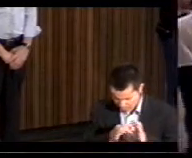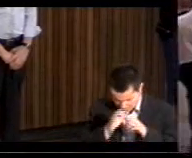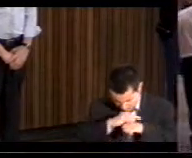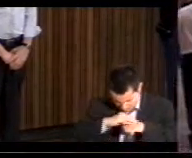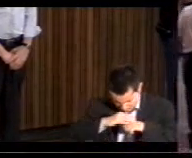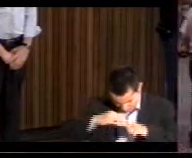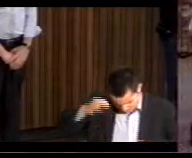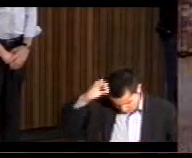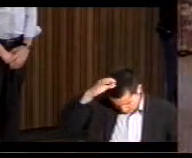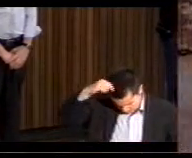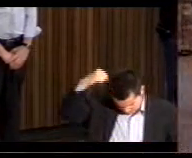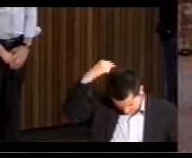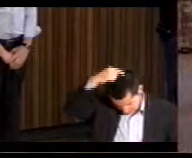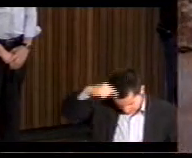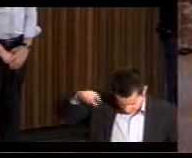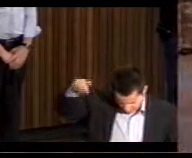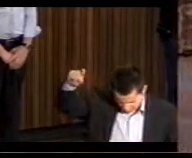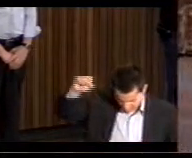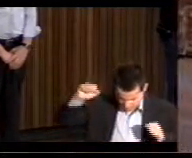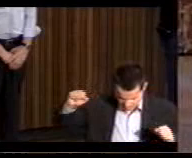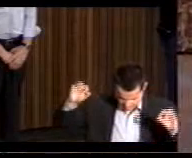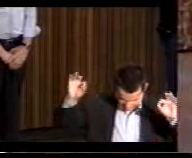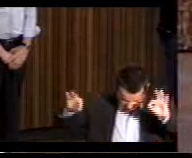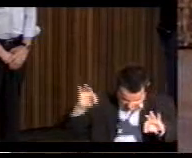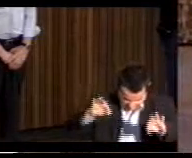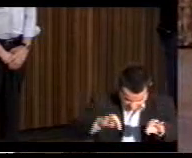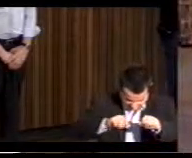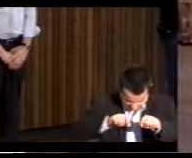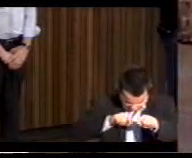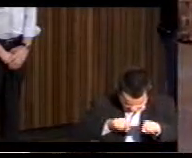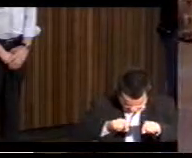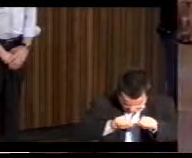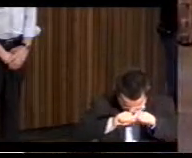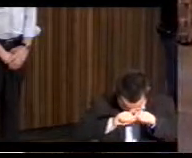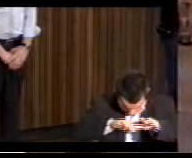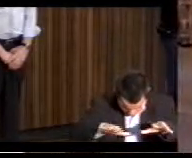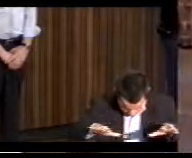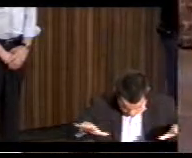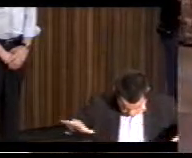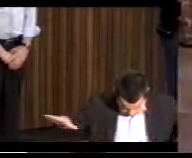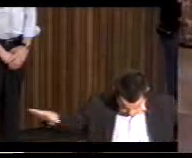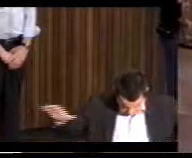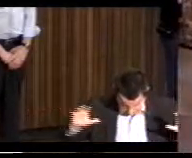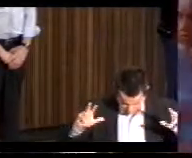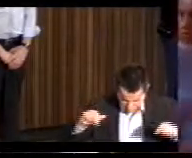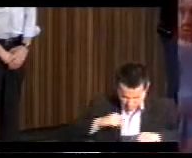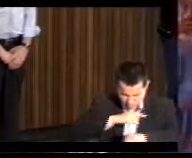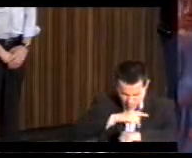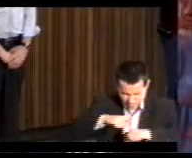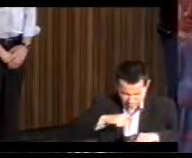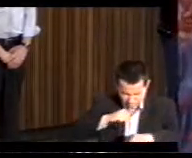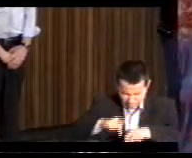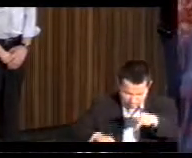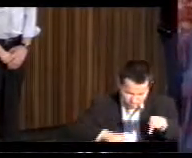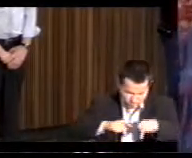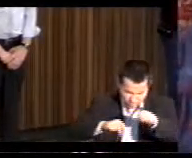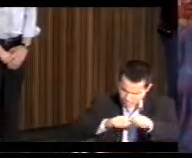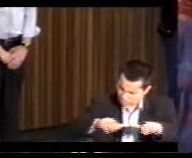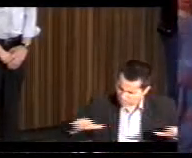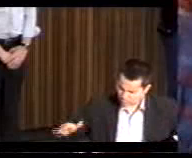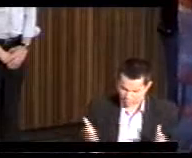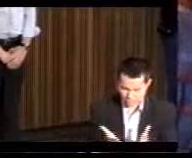Deus estejam com todos nós aqui e com o povo de Deus espalhado pela face da terra, hoje